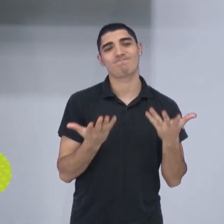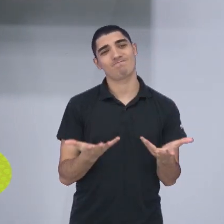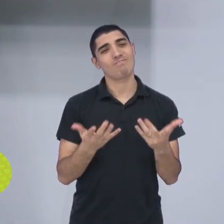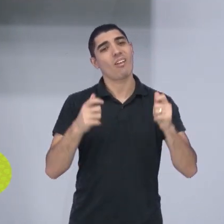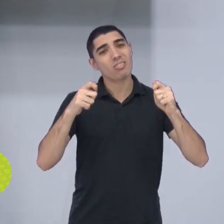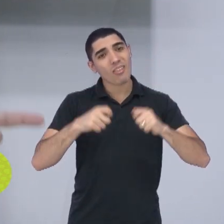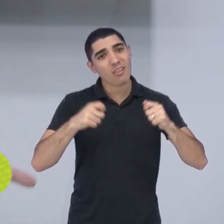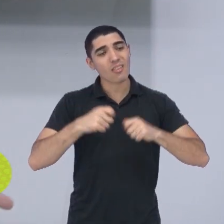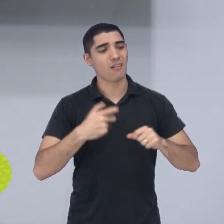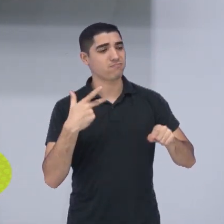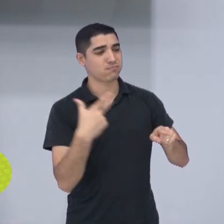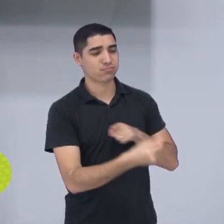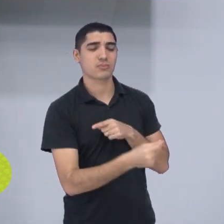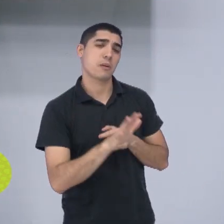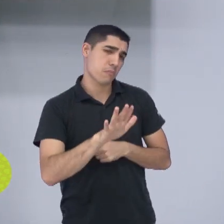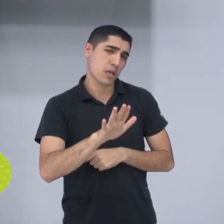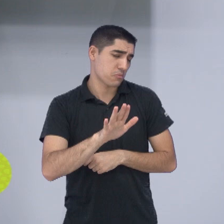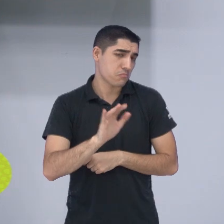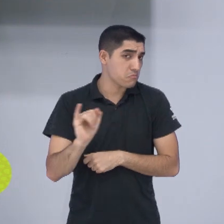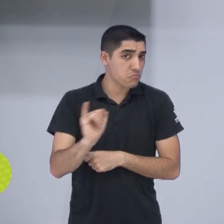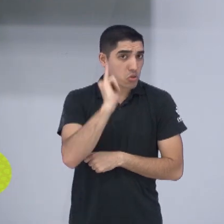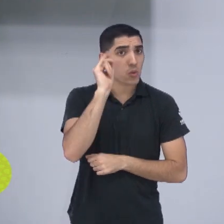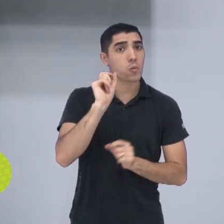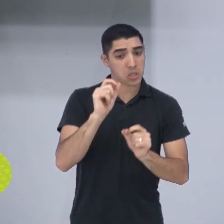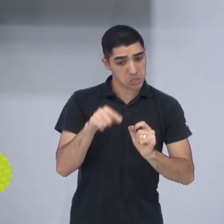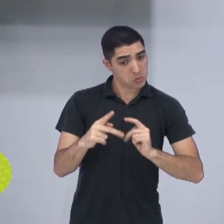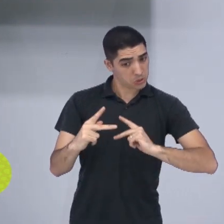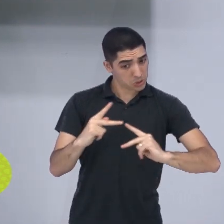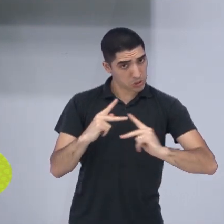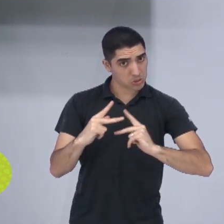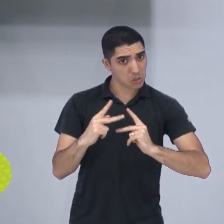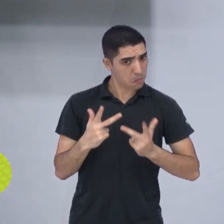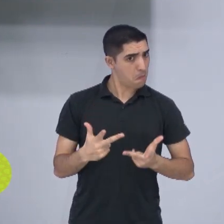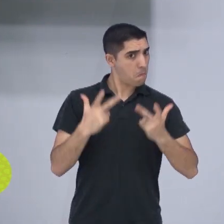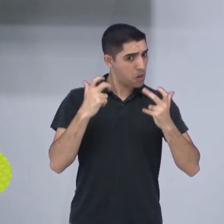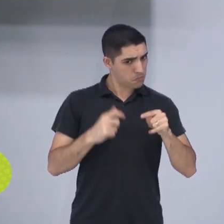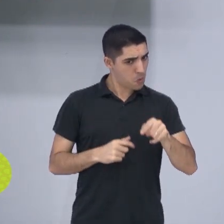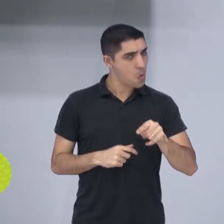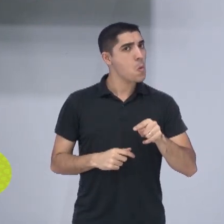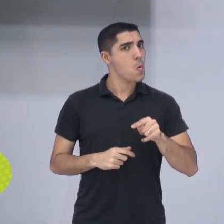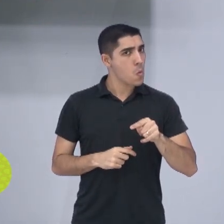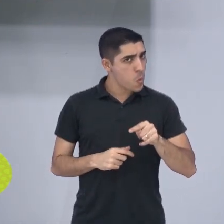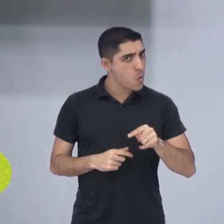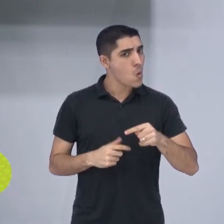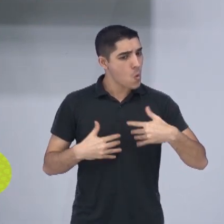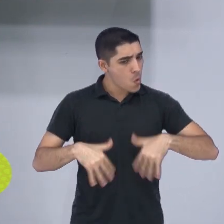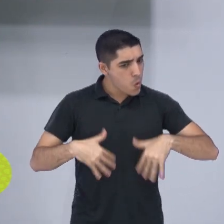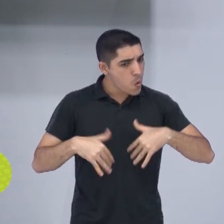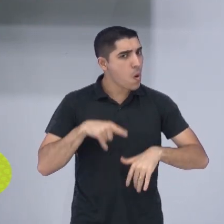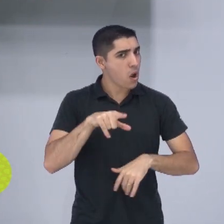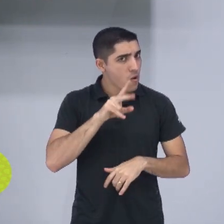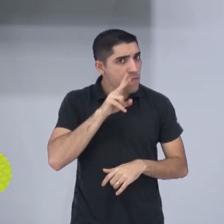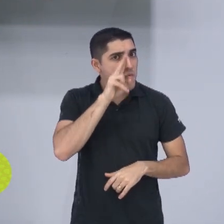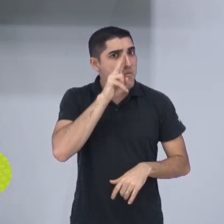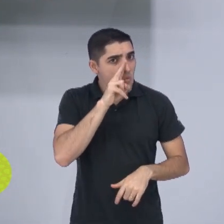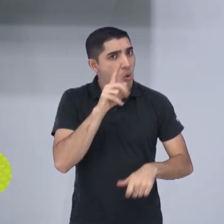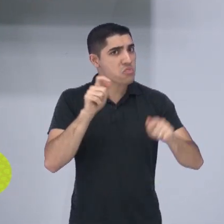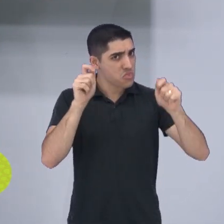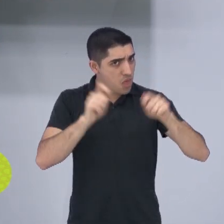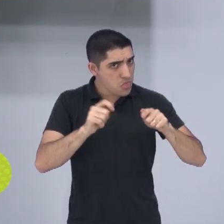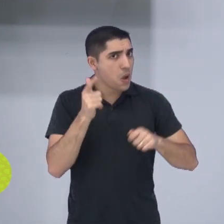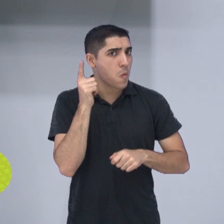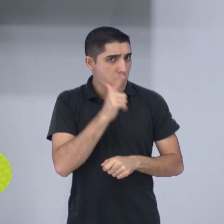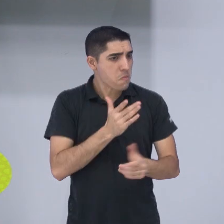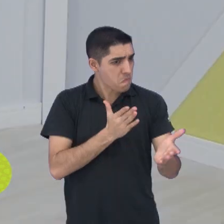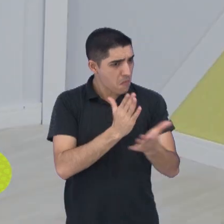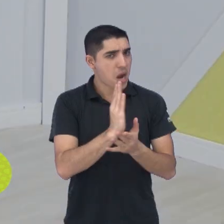algo a mais, mas é importante que dá para saber, dá para ver que o São José tem bastante força, né, e dá para chegar nessa